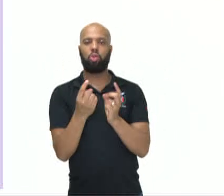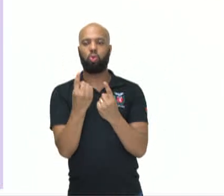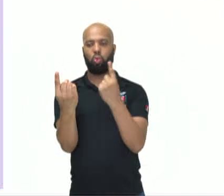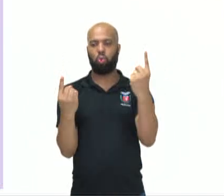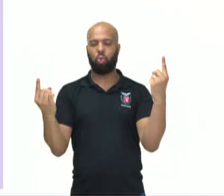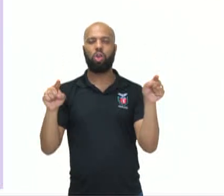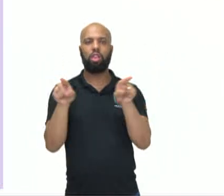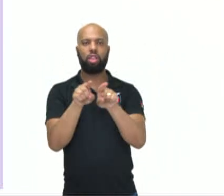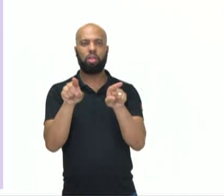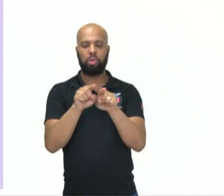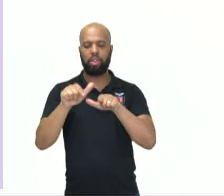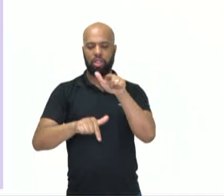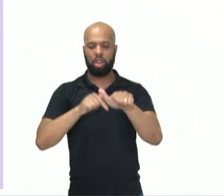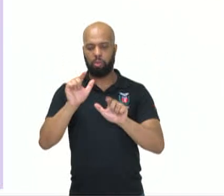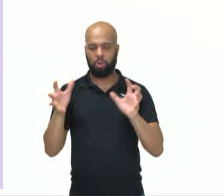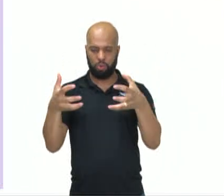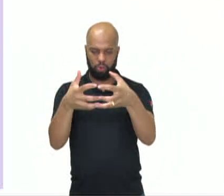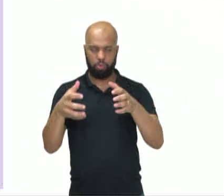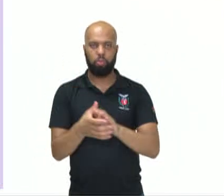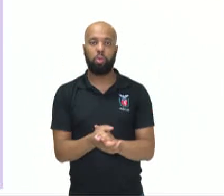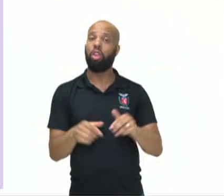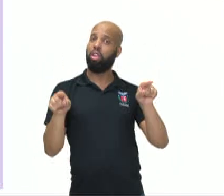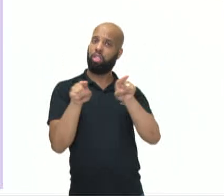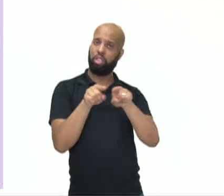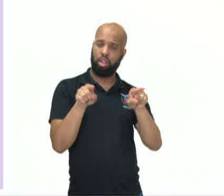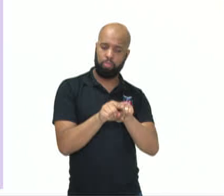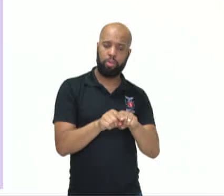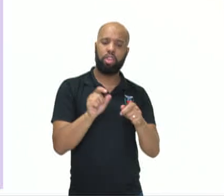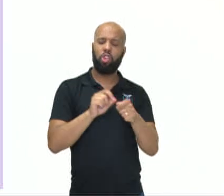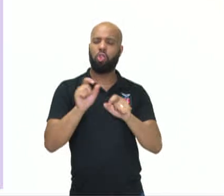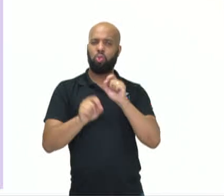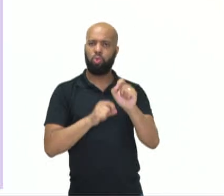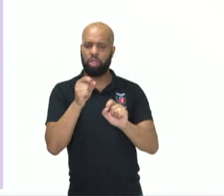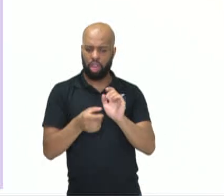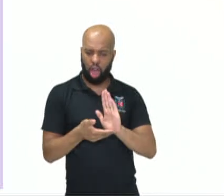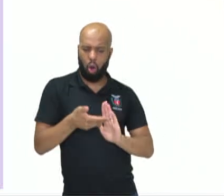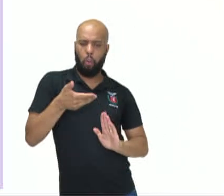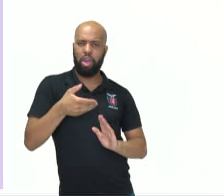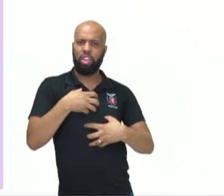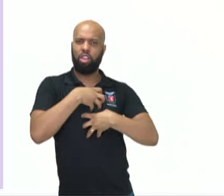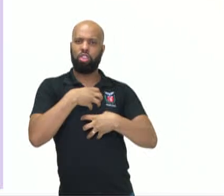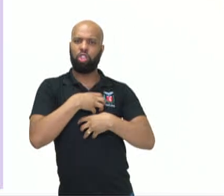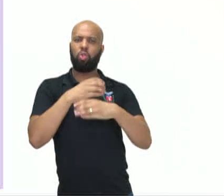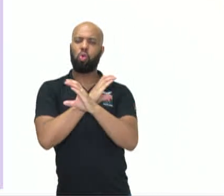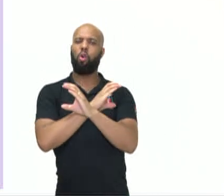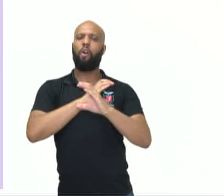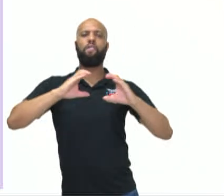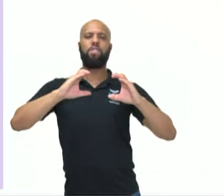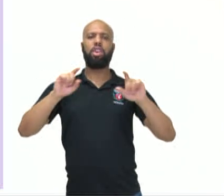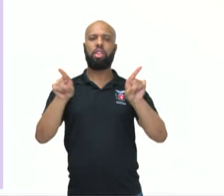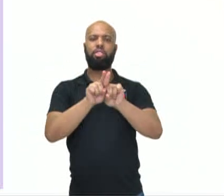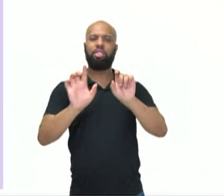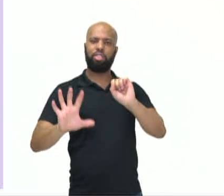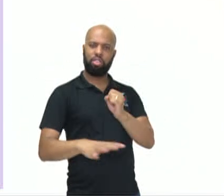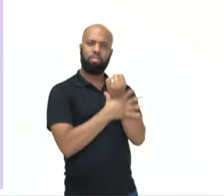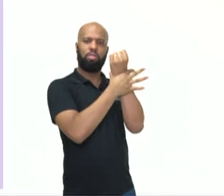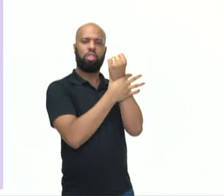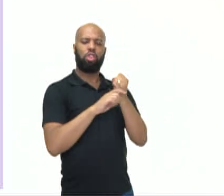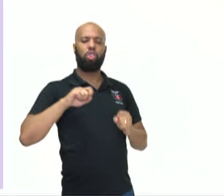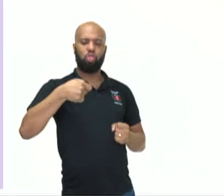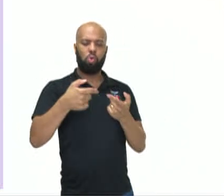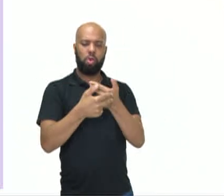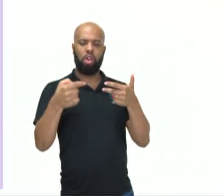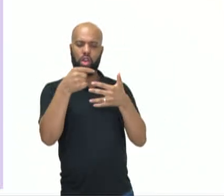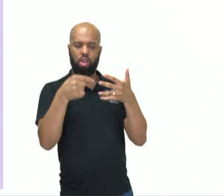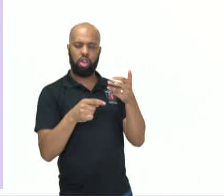interpessoal e o trabalho em equipe. Além disso, aumenta a autoconfiança e a segurança sobre as suas